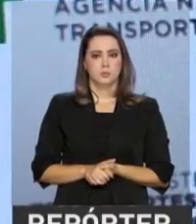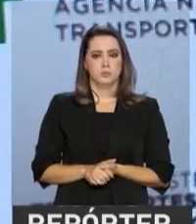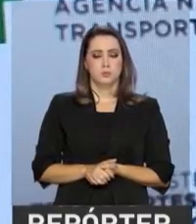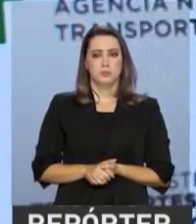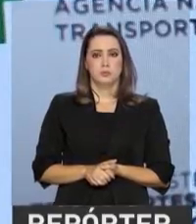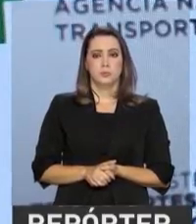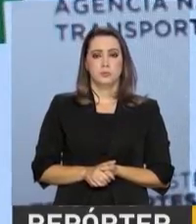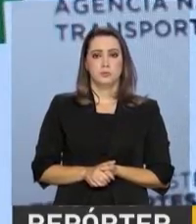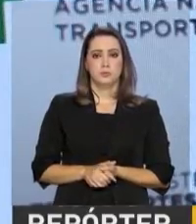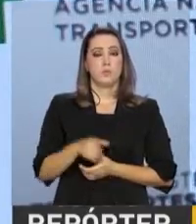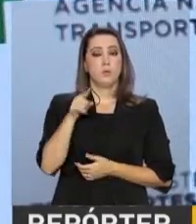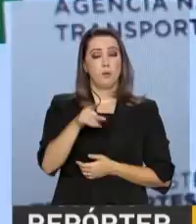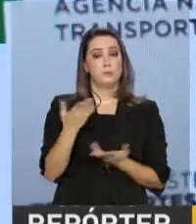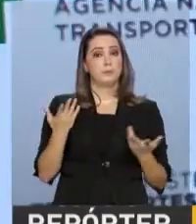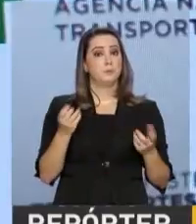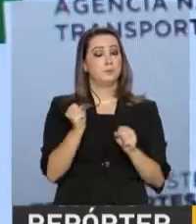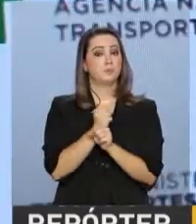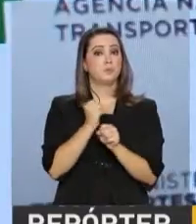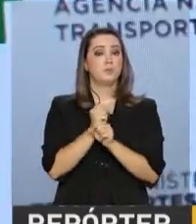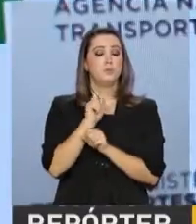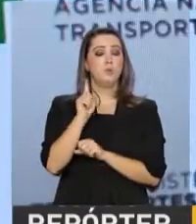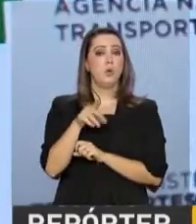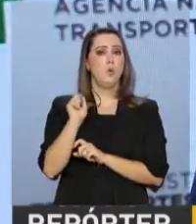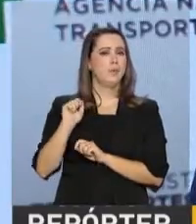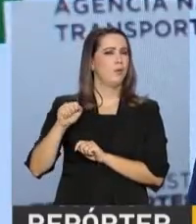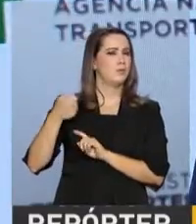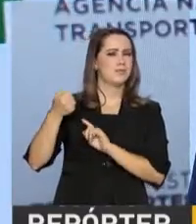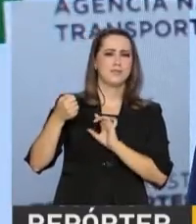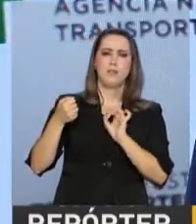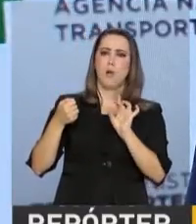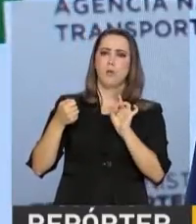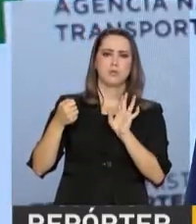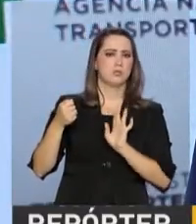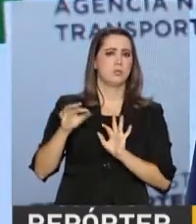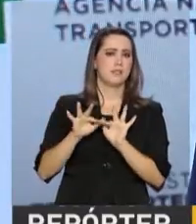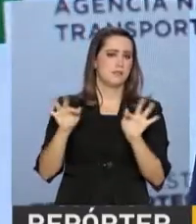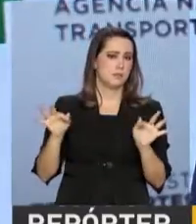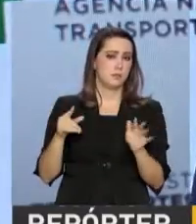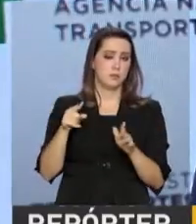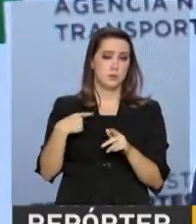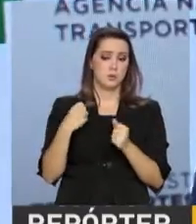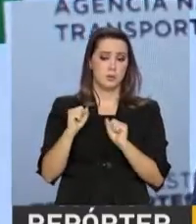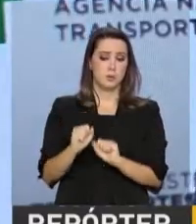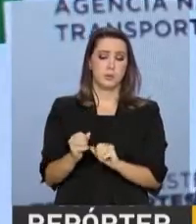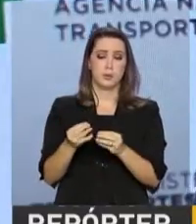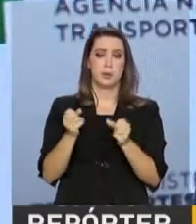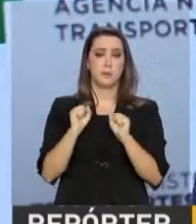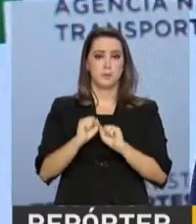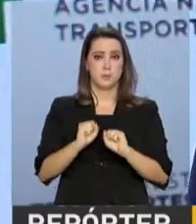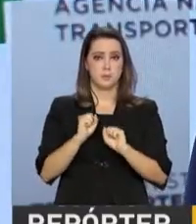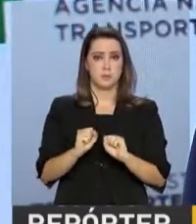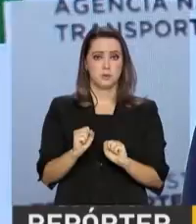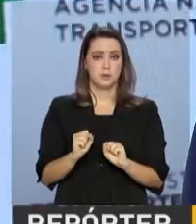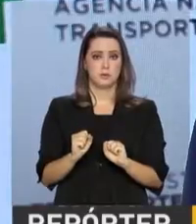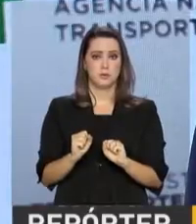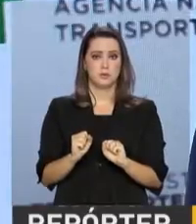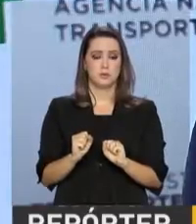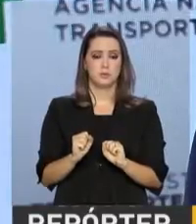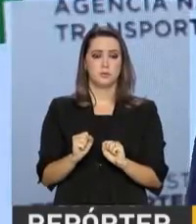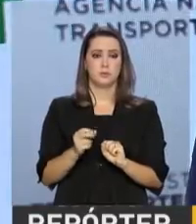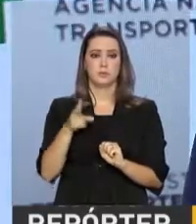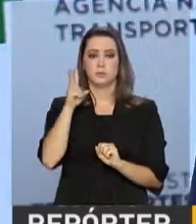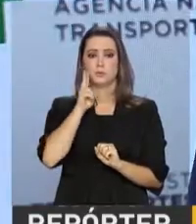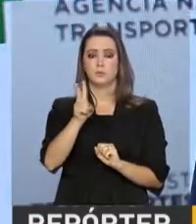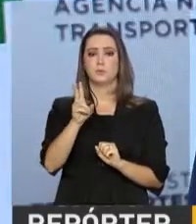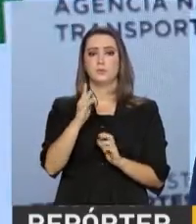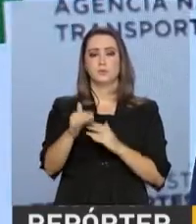essa obra ela é simbólica porque ela nos permite ver